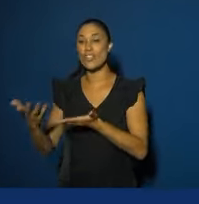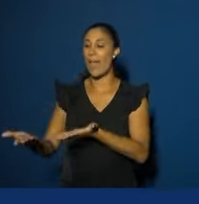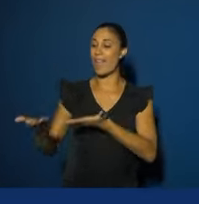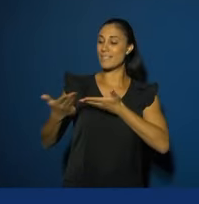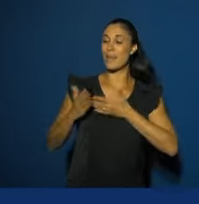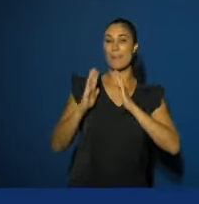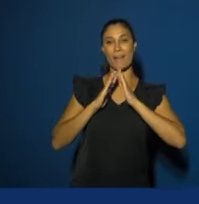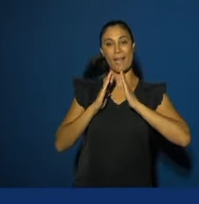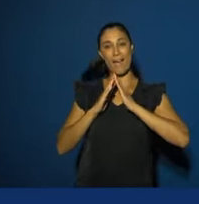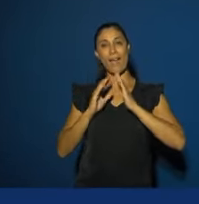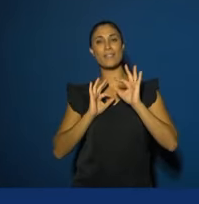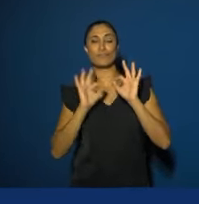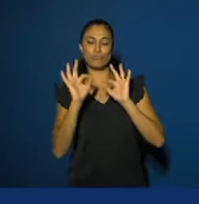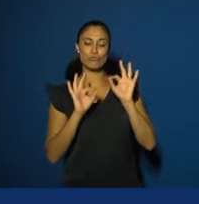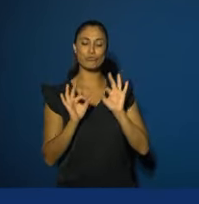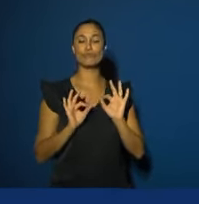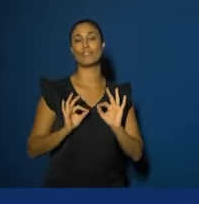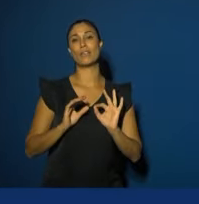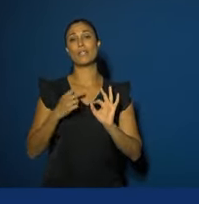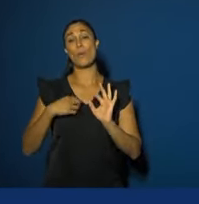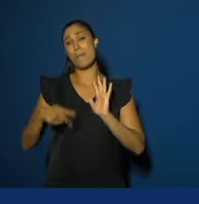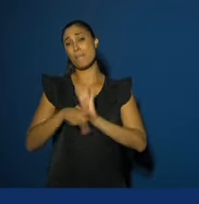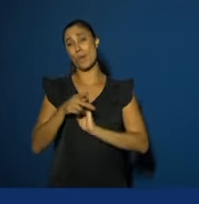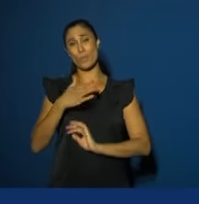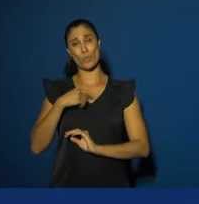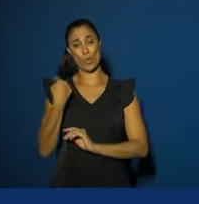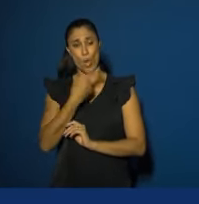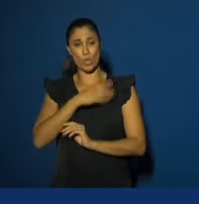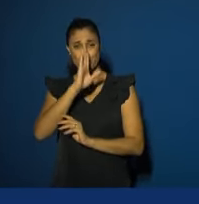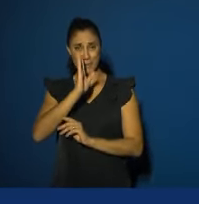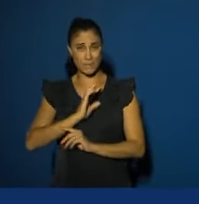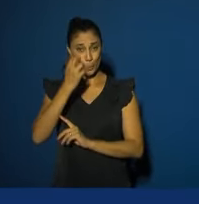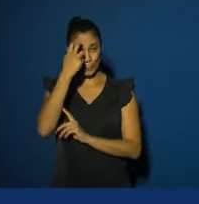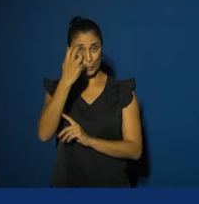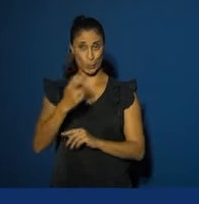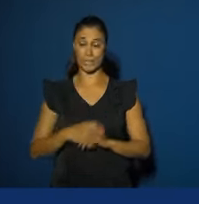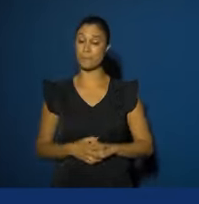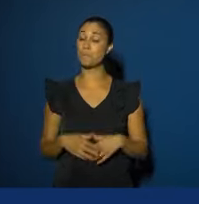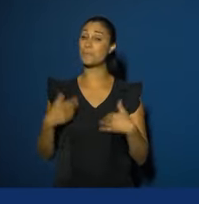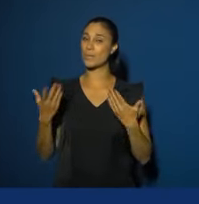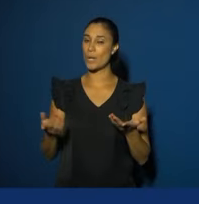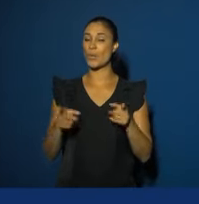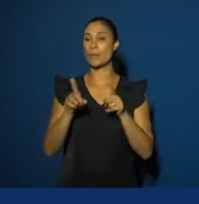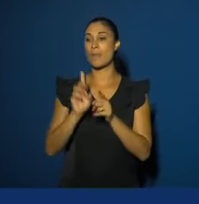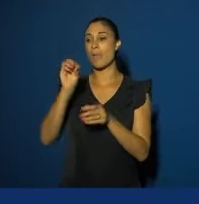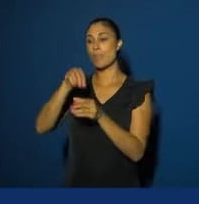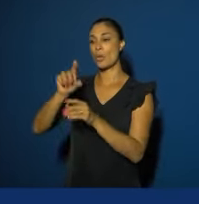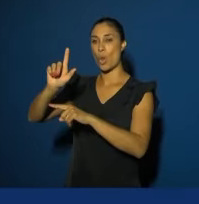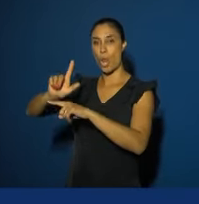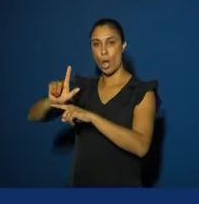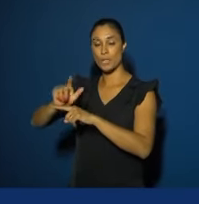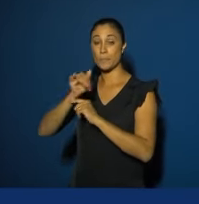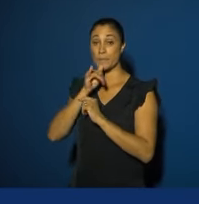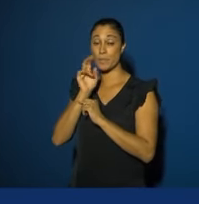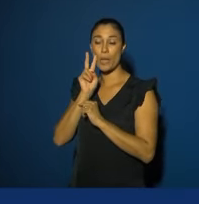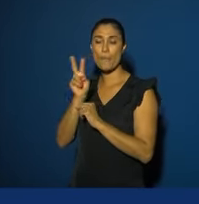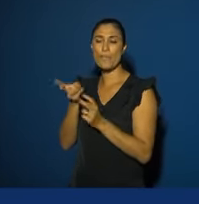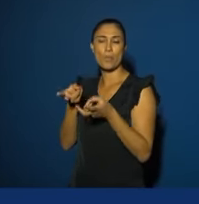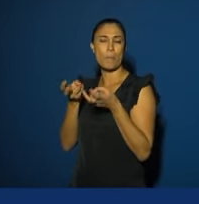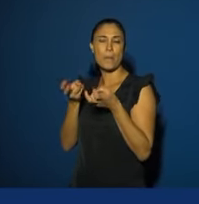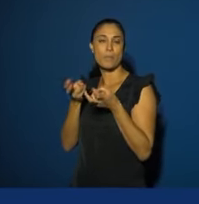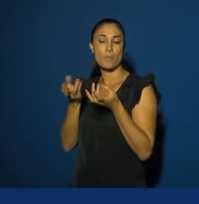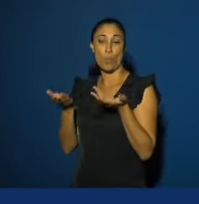pessoas em casa a gente tem uma coisa nossa cultural né e isso é traduzido também para dentro das lojas então o que que eu vejo